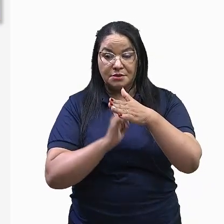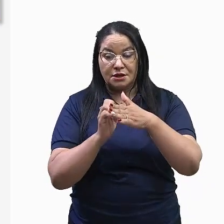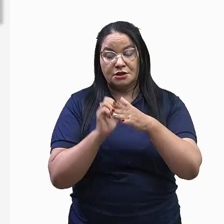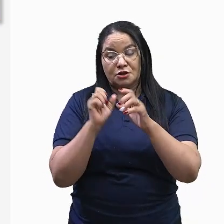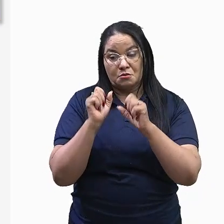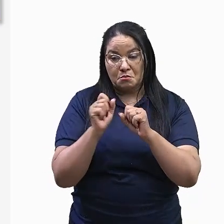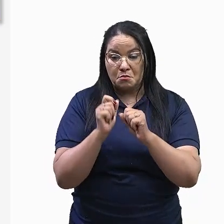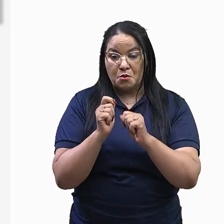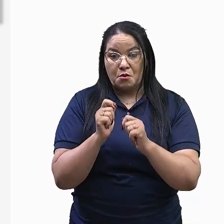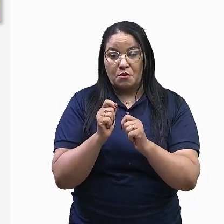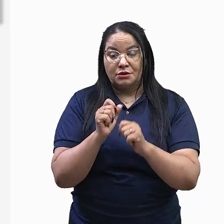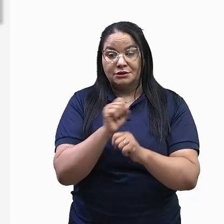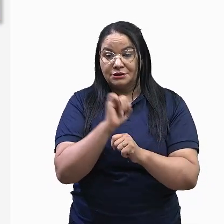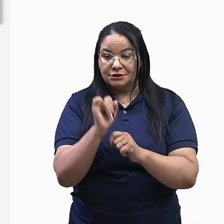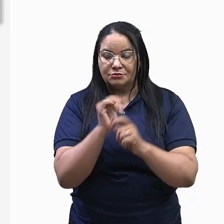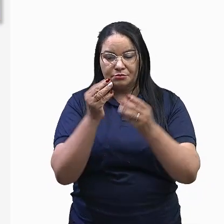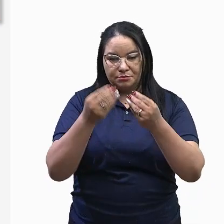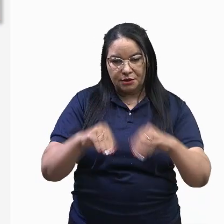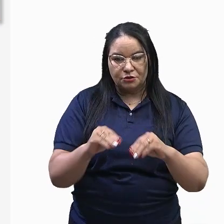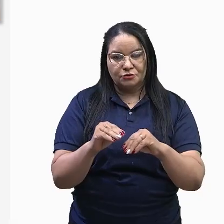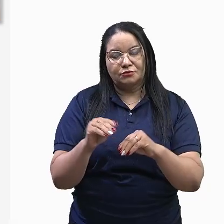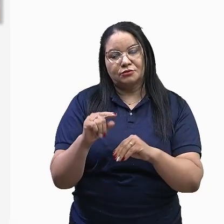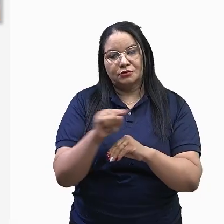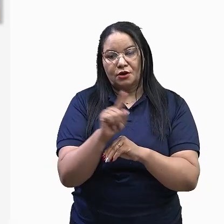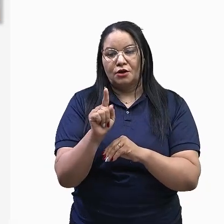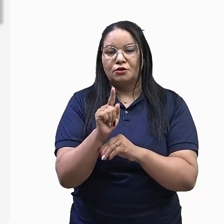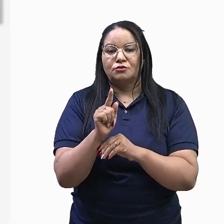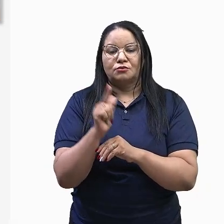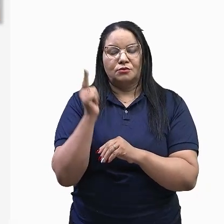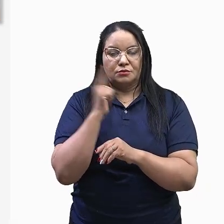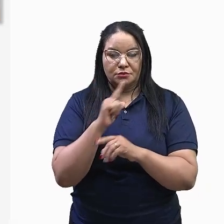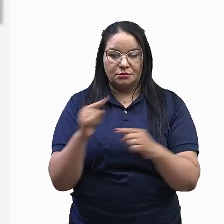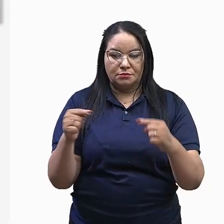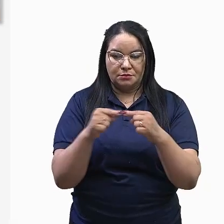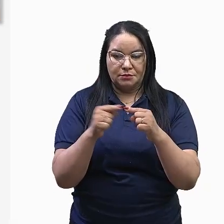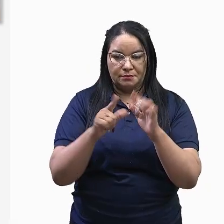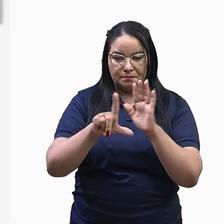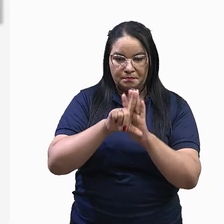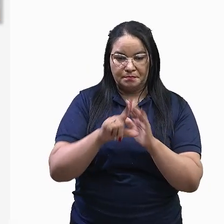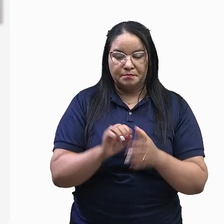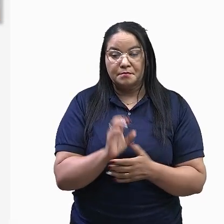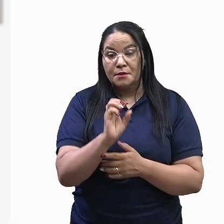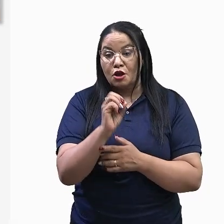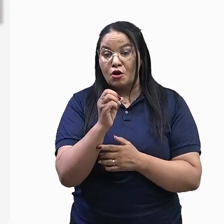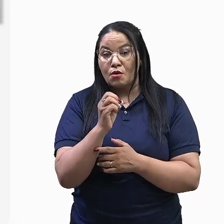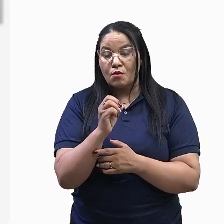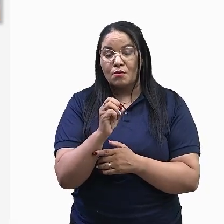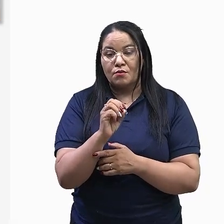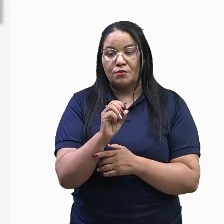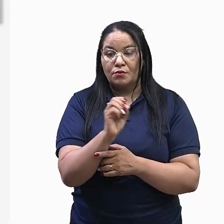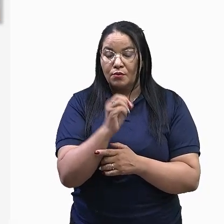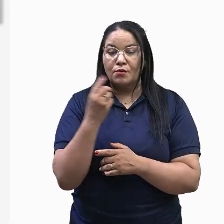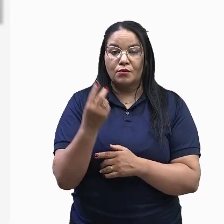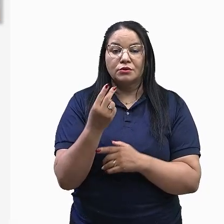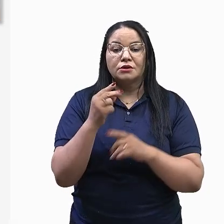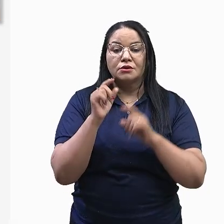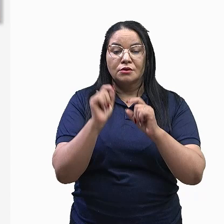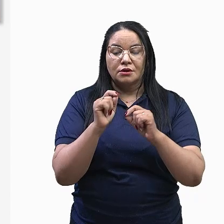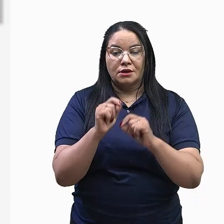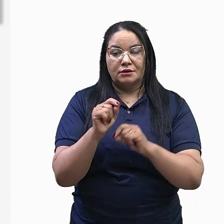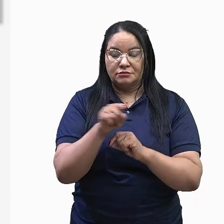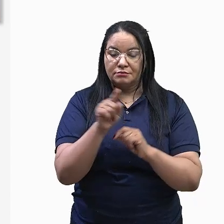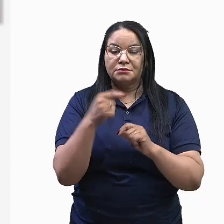nos causar algum prejuízo. Também outra coisa que nós, como cidadãos, devemos ter conhecimento, fazer